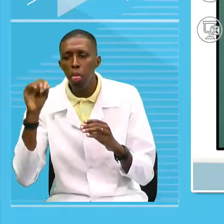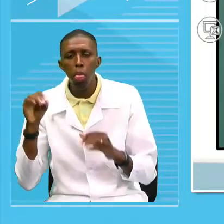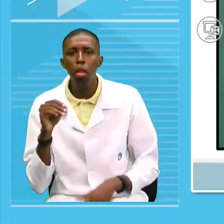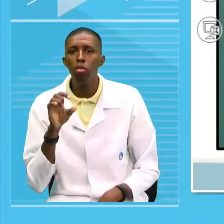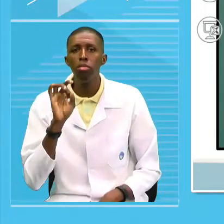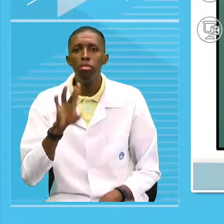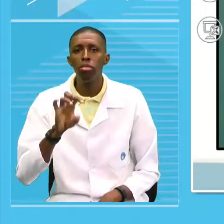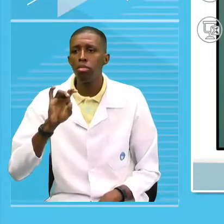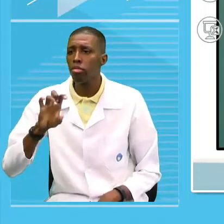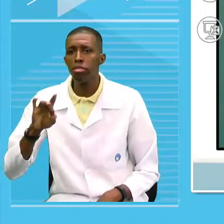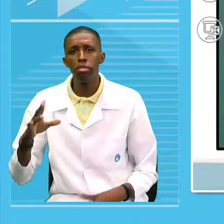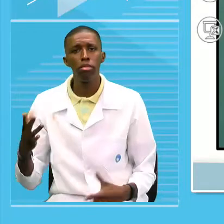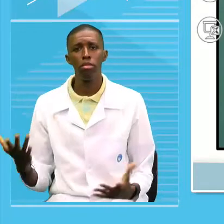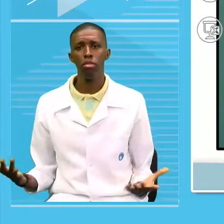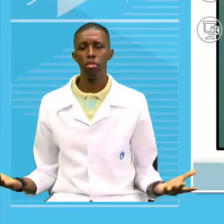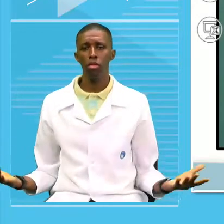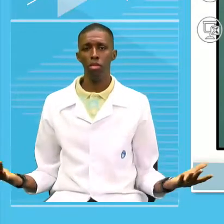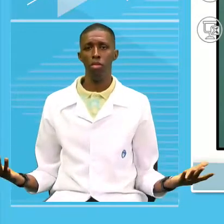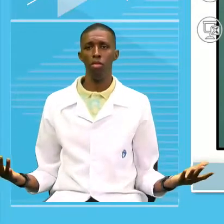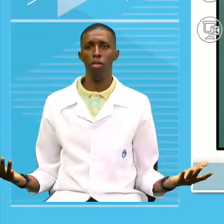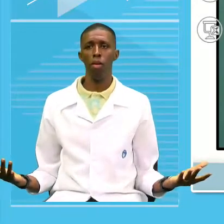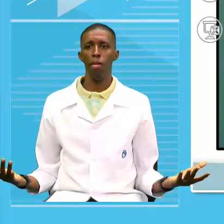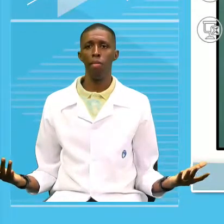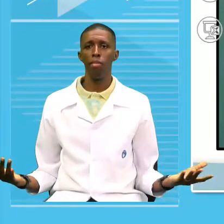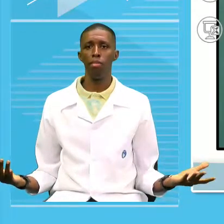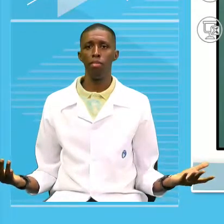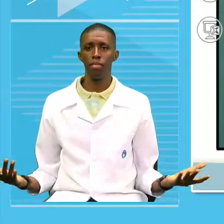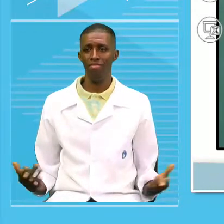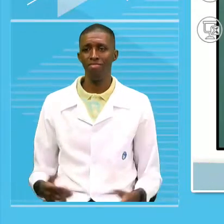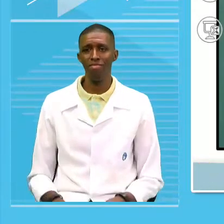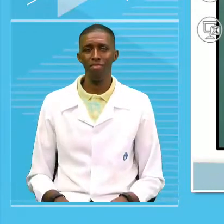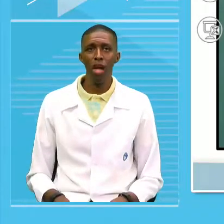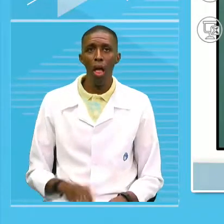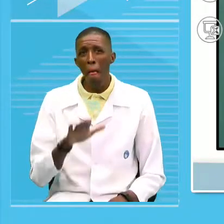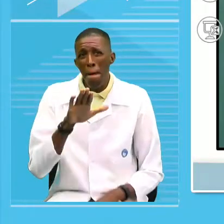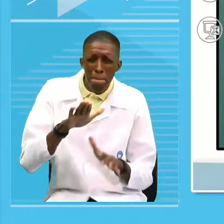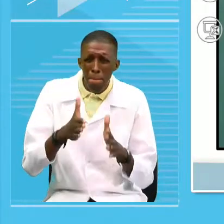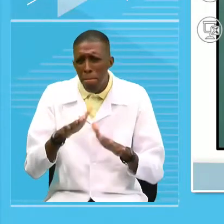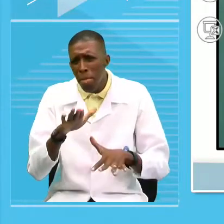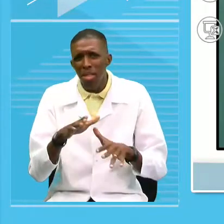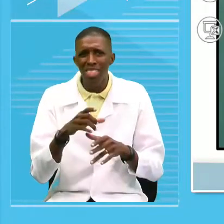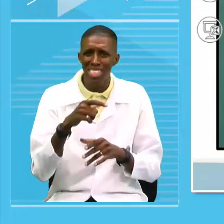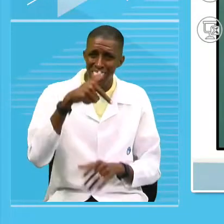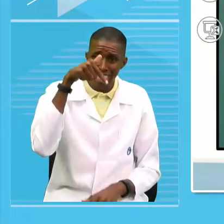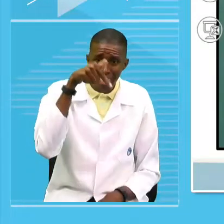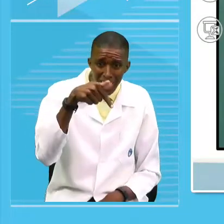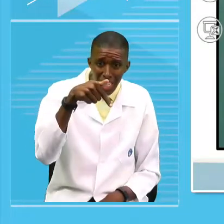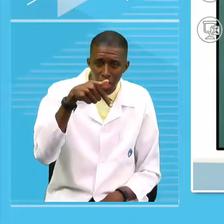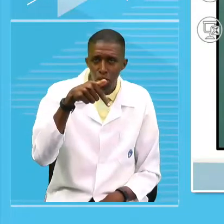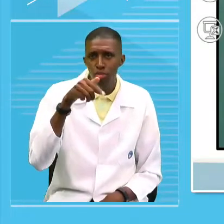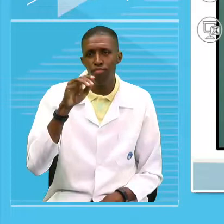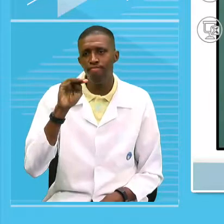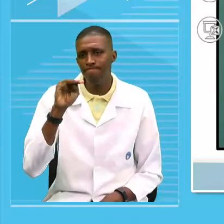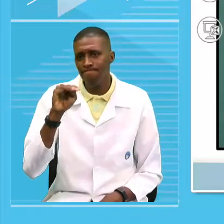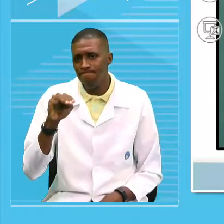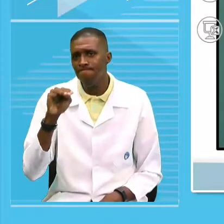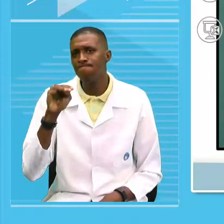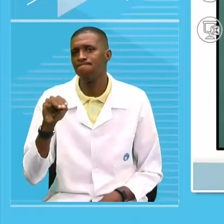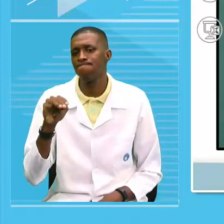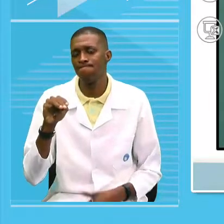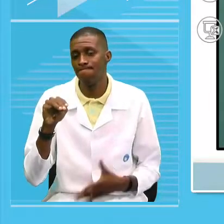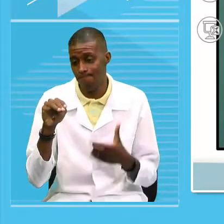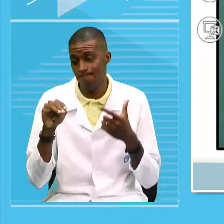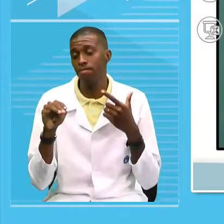assistindo essa aula agora eu assisti um áudio disso eu recebi um áudio de 7 minutos da mamãe e eu fiquei gente